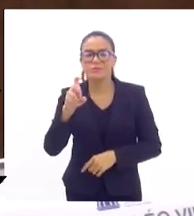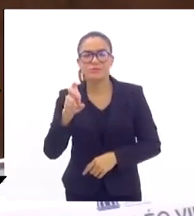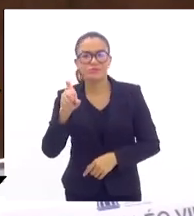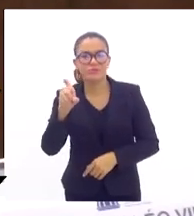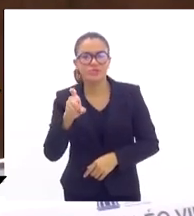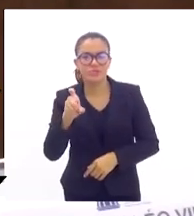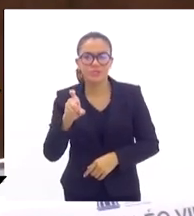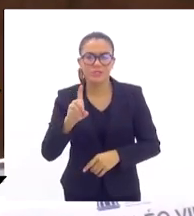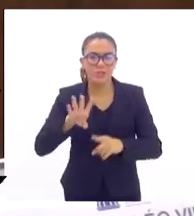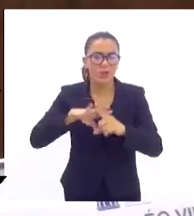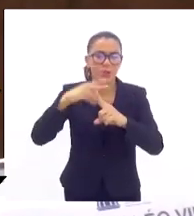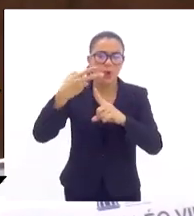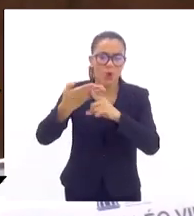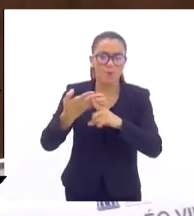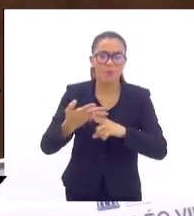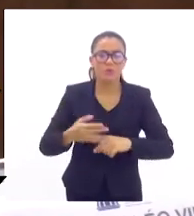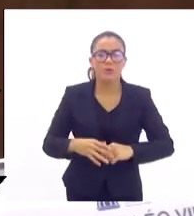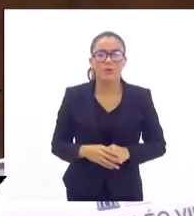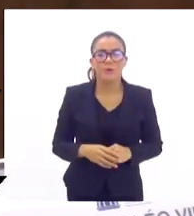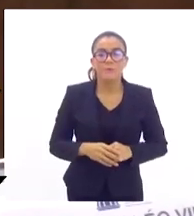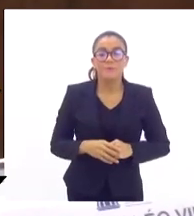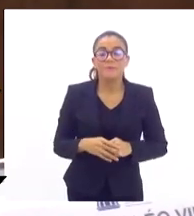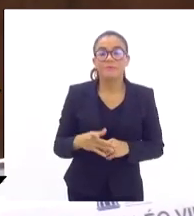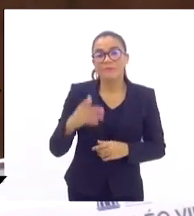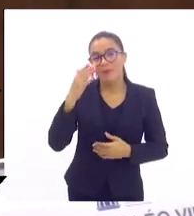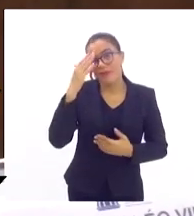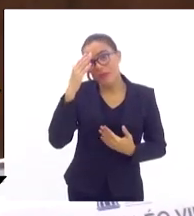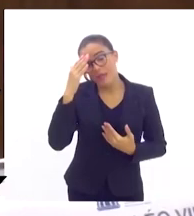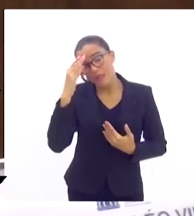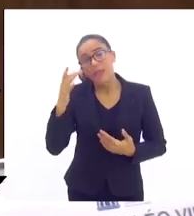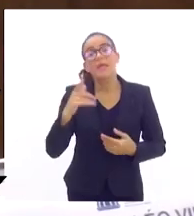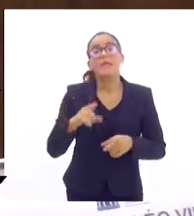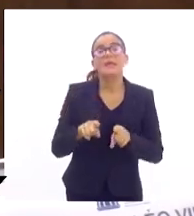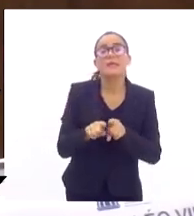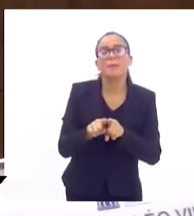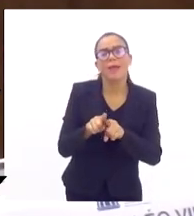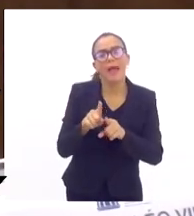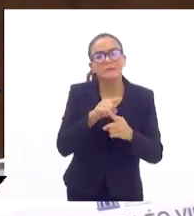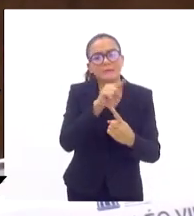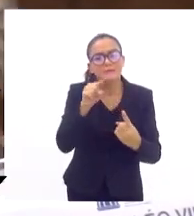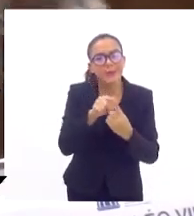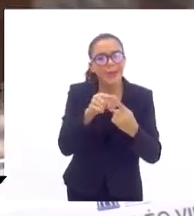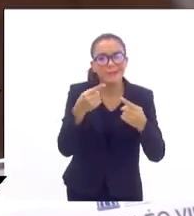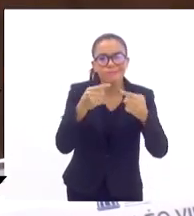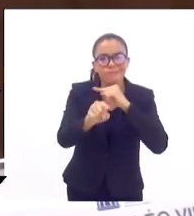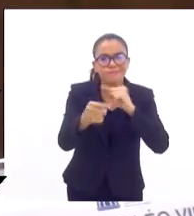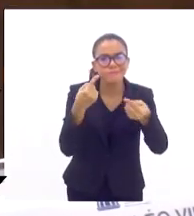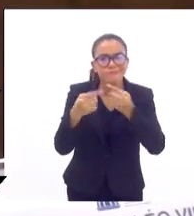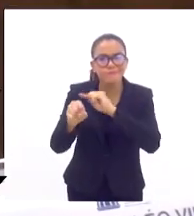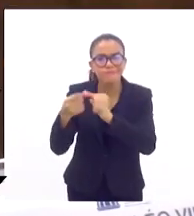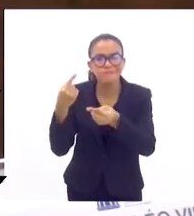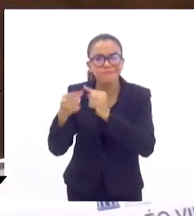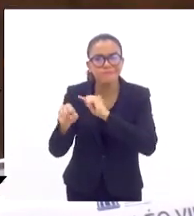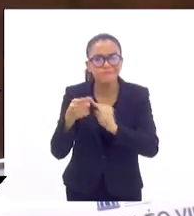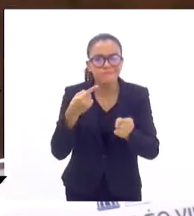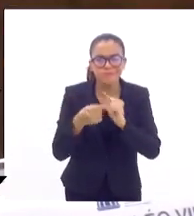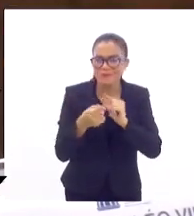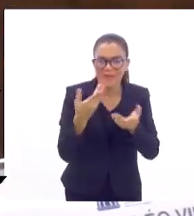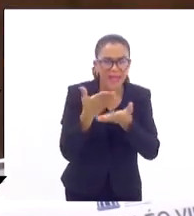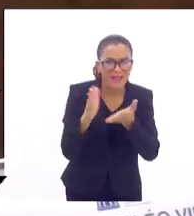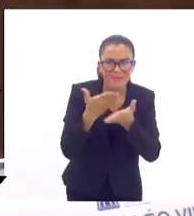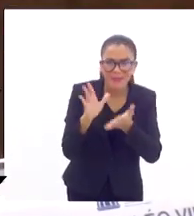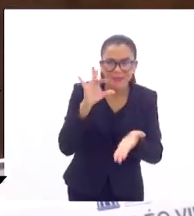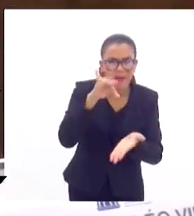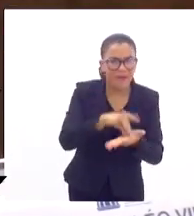Maricá é o município que mais cresceu na região metropolitana, e as metas estão totalmente discordantes da realidade. As metas do